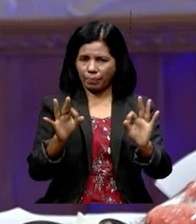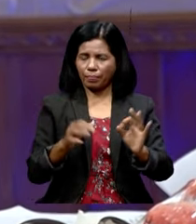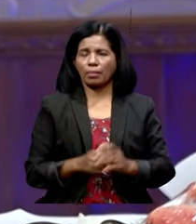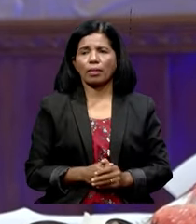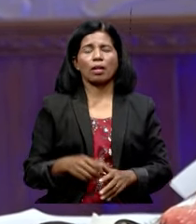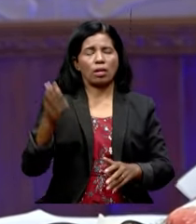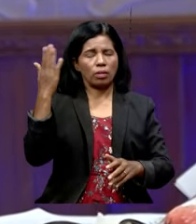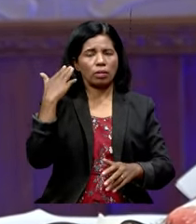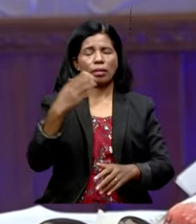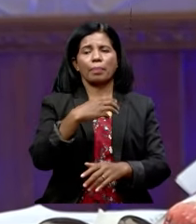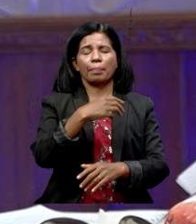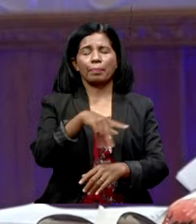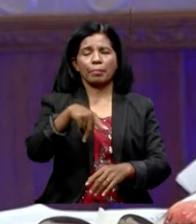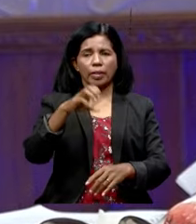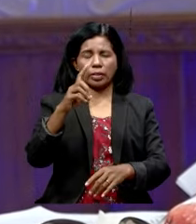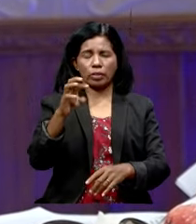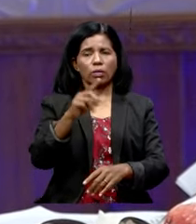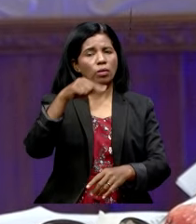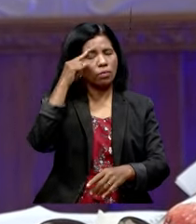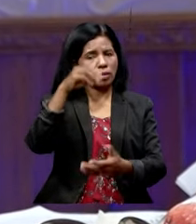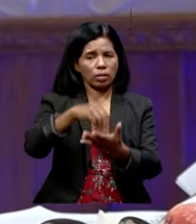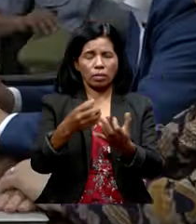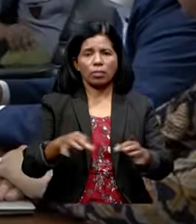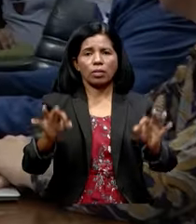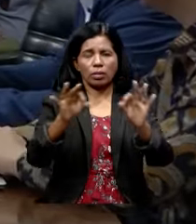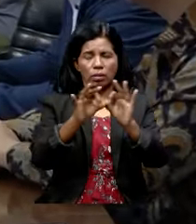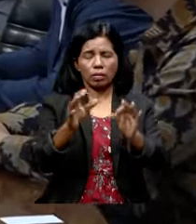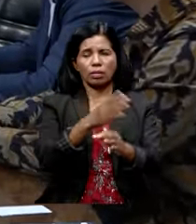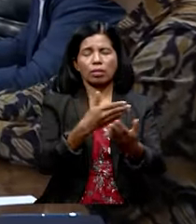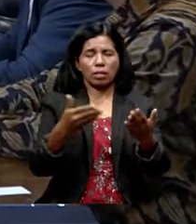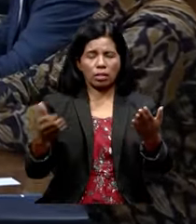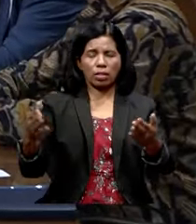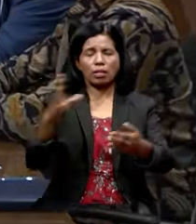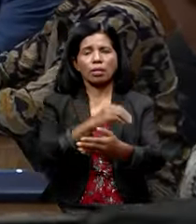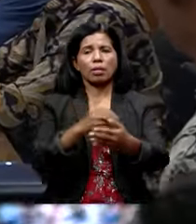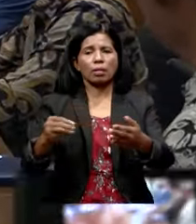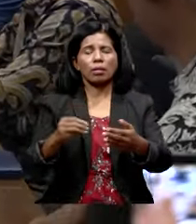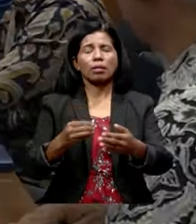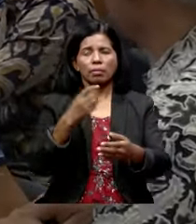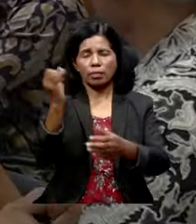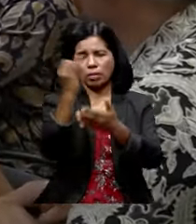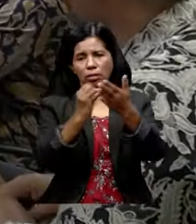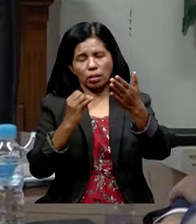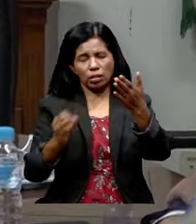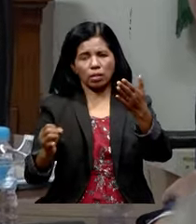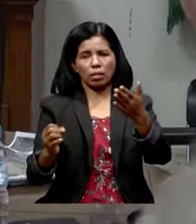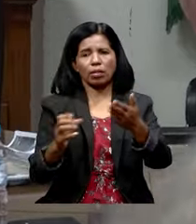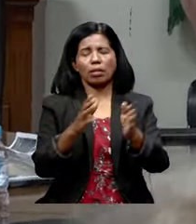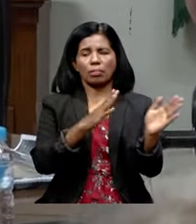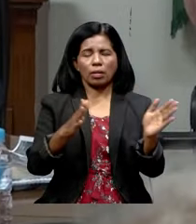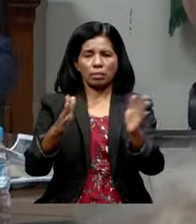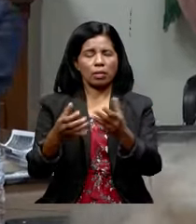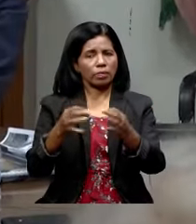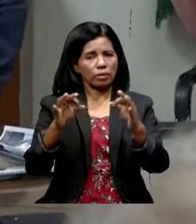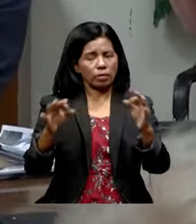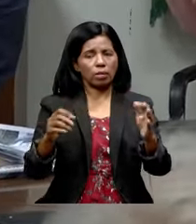Antes, né, Pedro Clamar foi cateten, governo aceitou prioridade uluk ba construção porto naval, tamo desenho ba porto naval, né, preparado ona, no